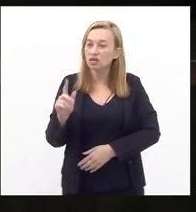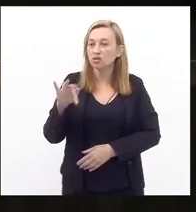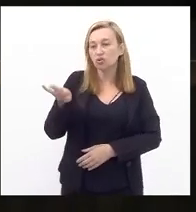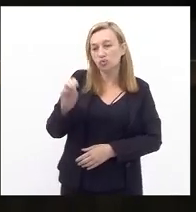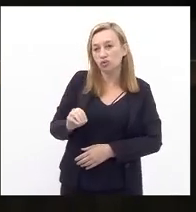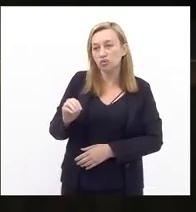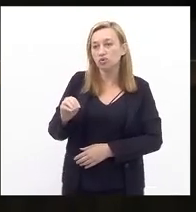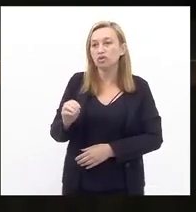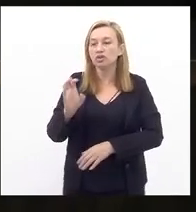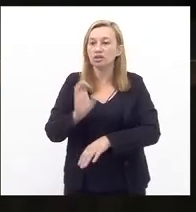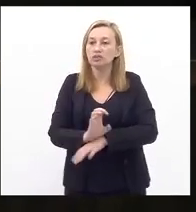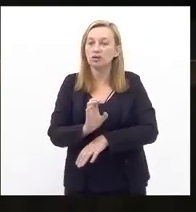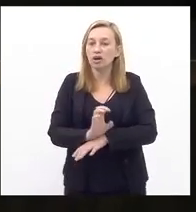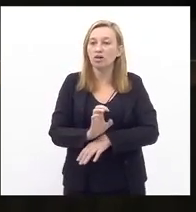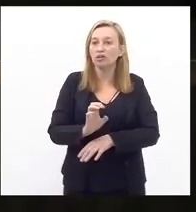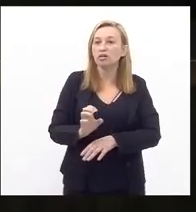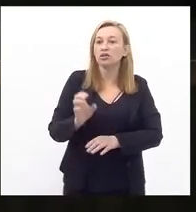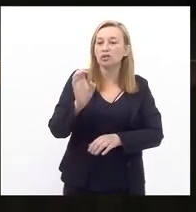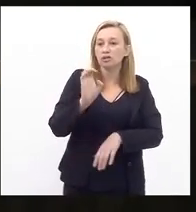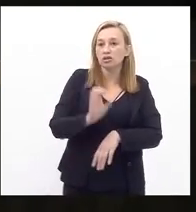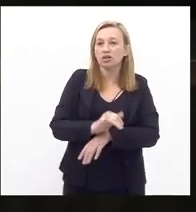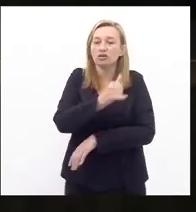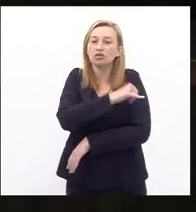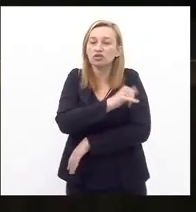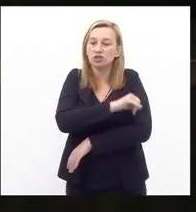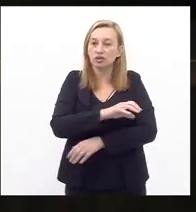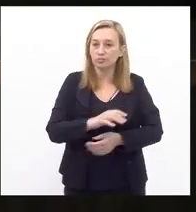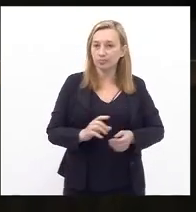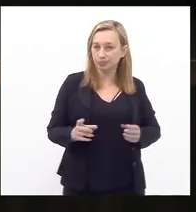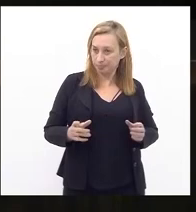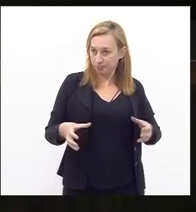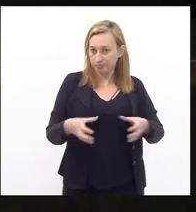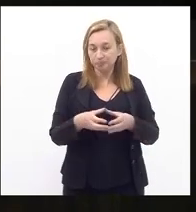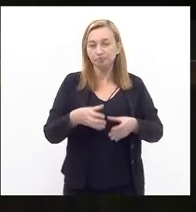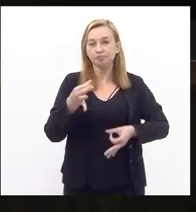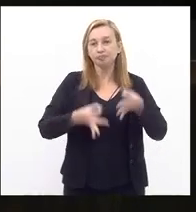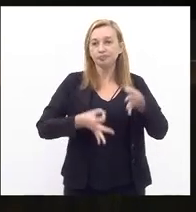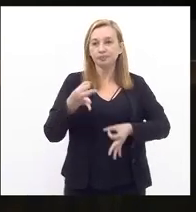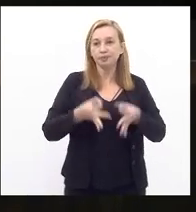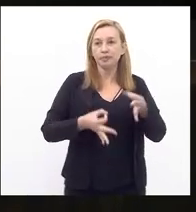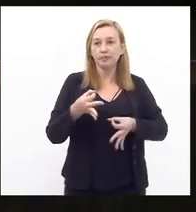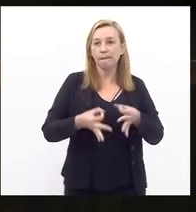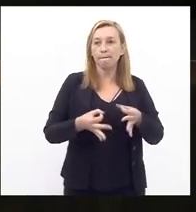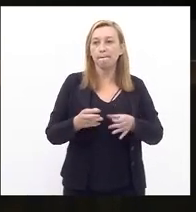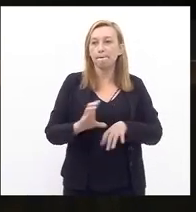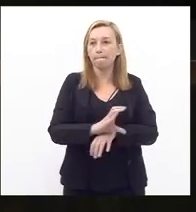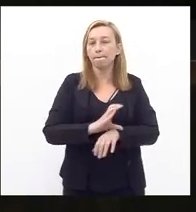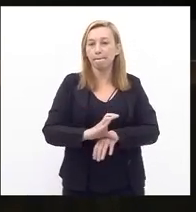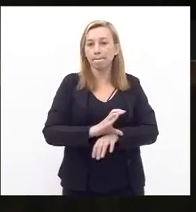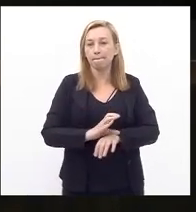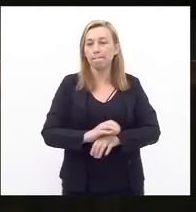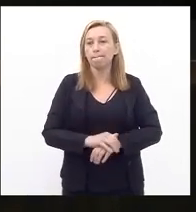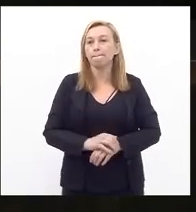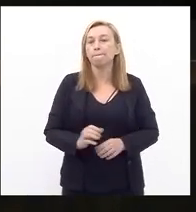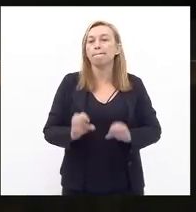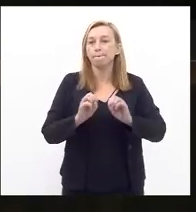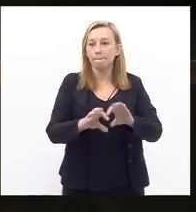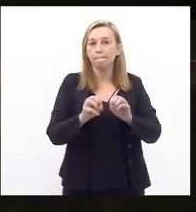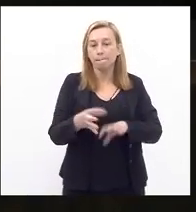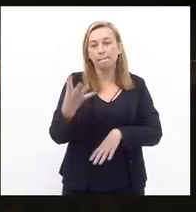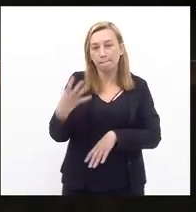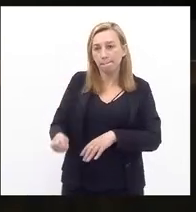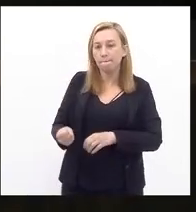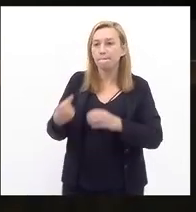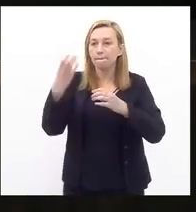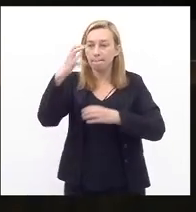da Assembleia Legislativa Estadual de Janeiro Universidade Federal Fluminense pareceres da comissão de quais são os dias pela personalidade de educação